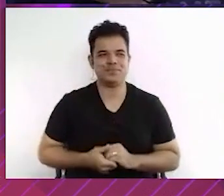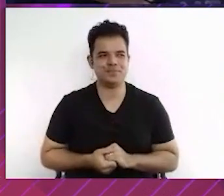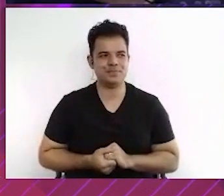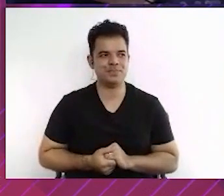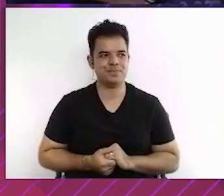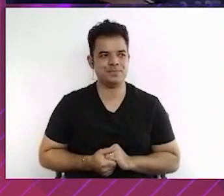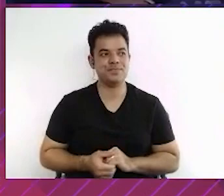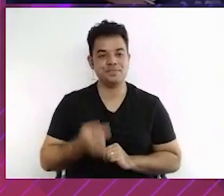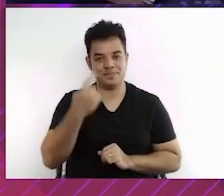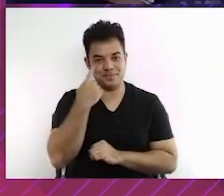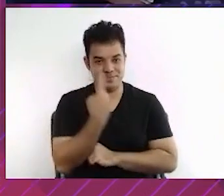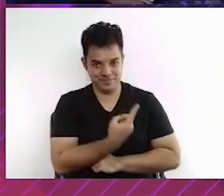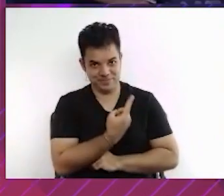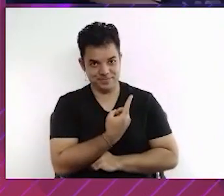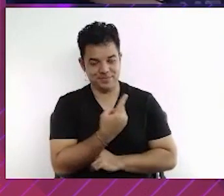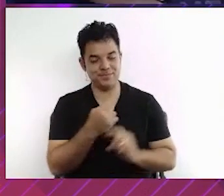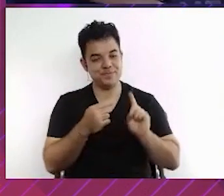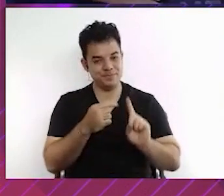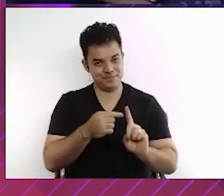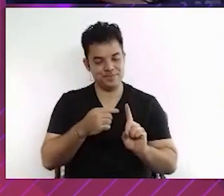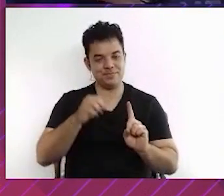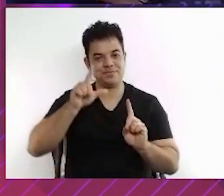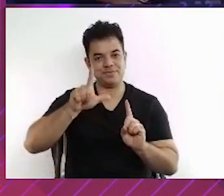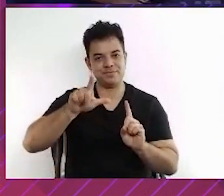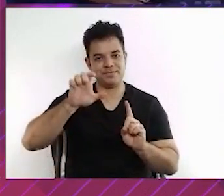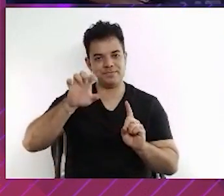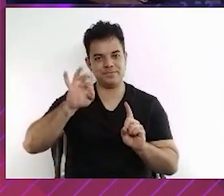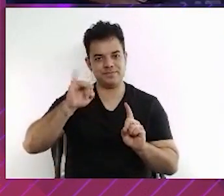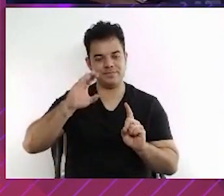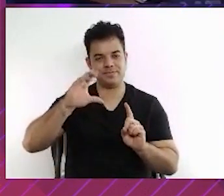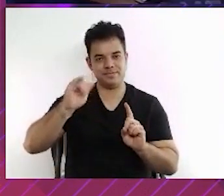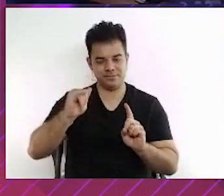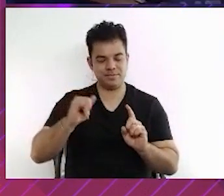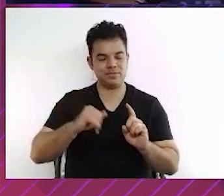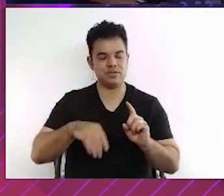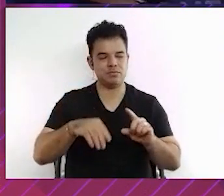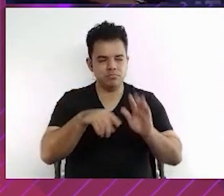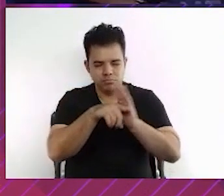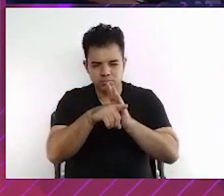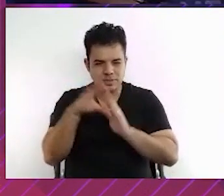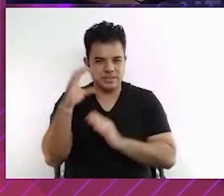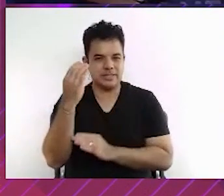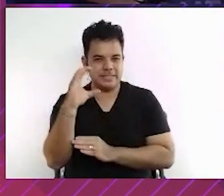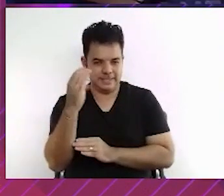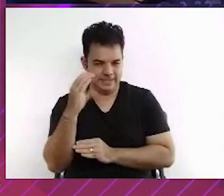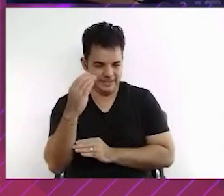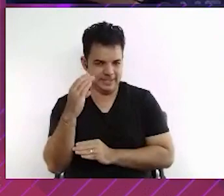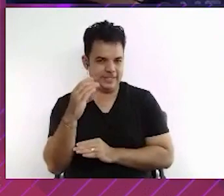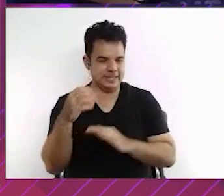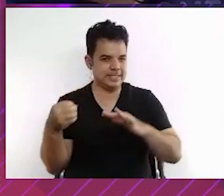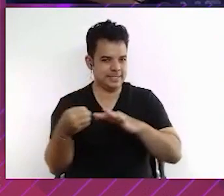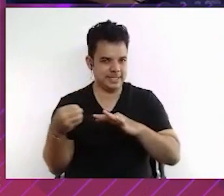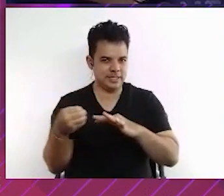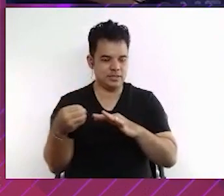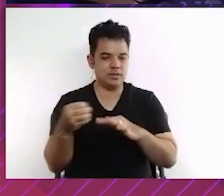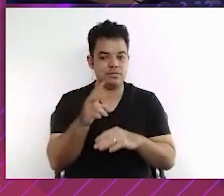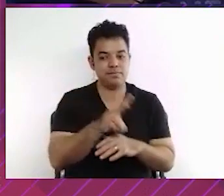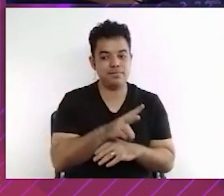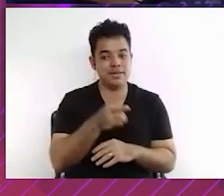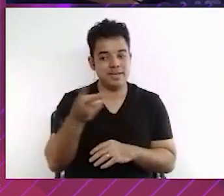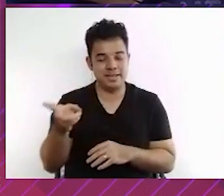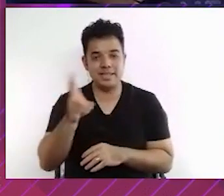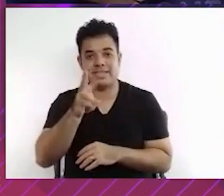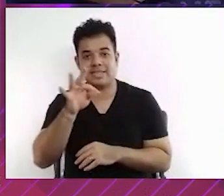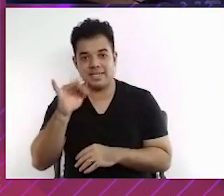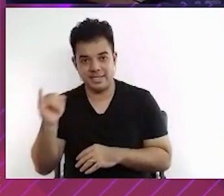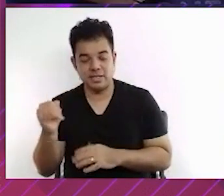Eu sou Letícia Croft, cientista de dados na 3Data. Eu migrei para a área de TI. Comecei, na